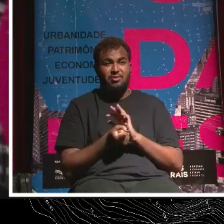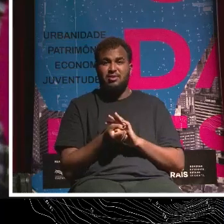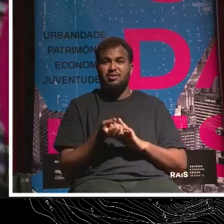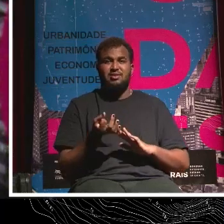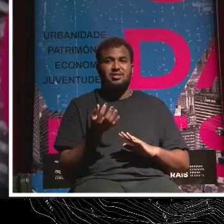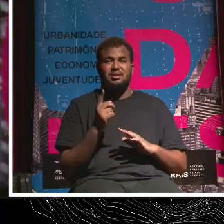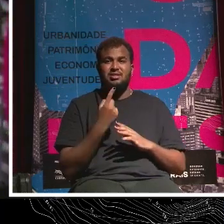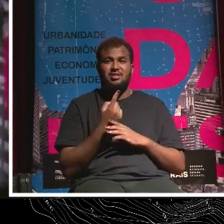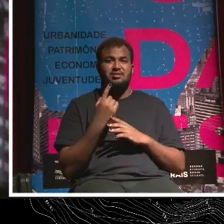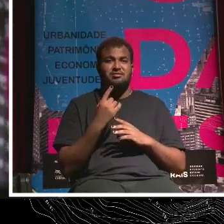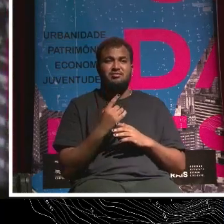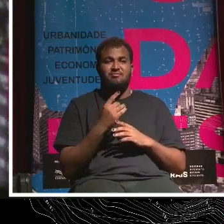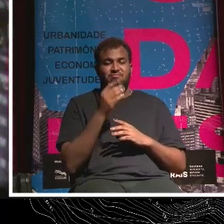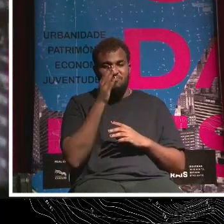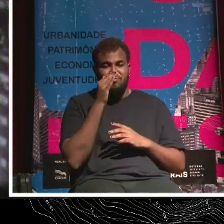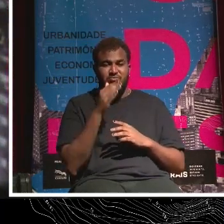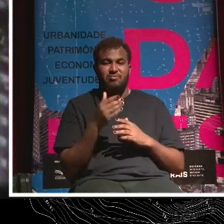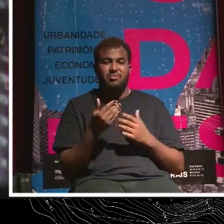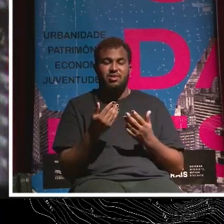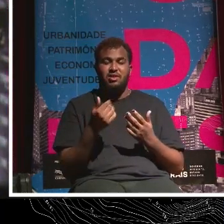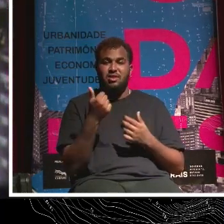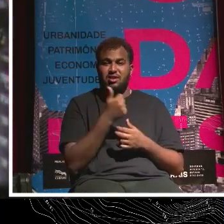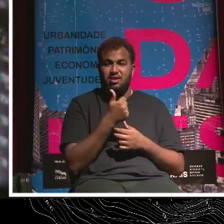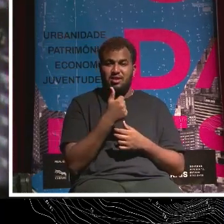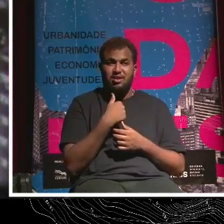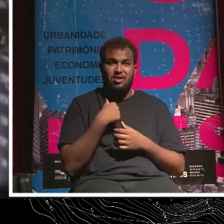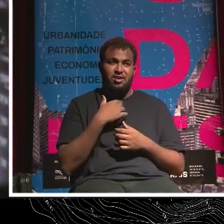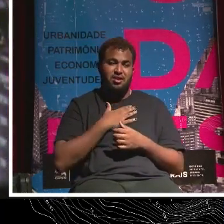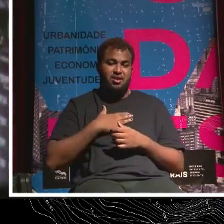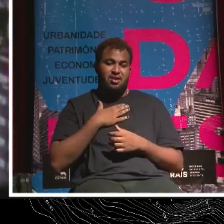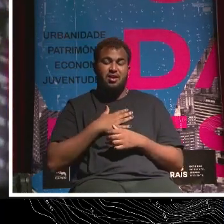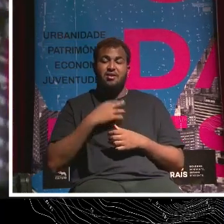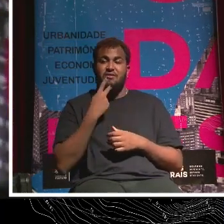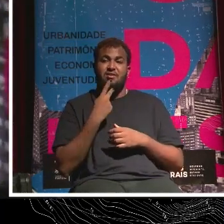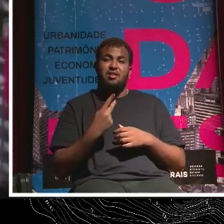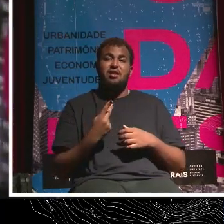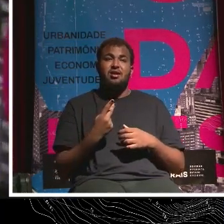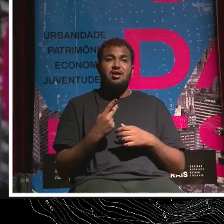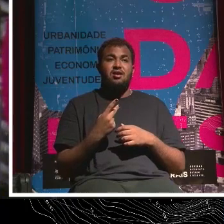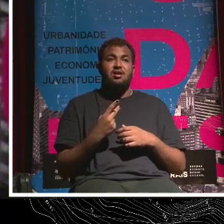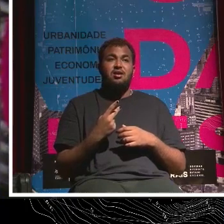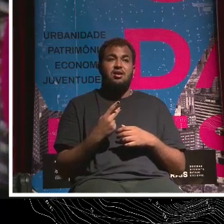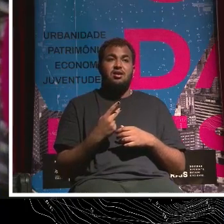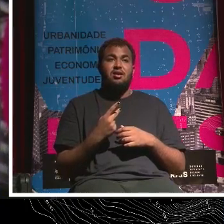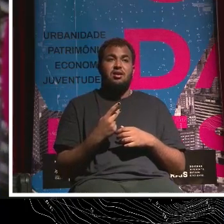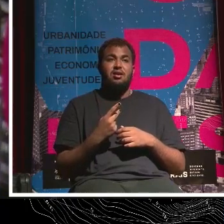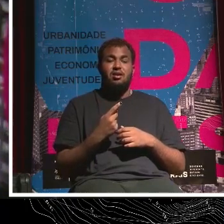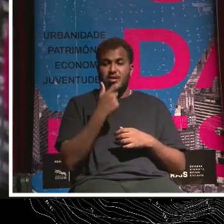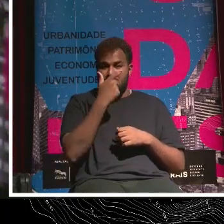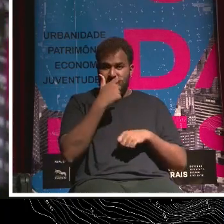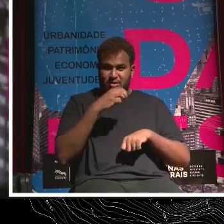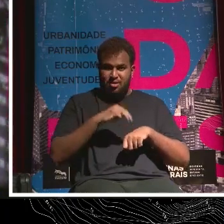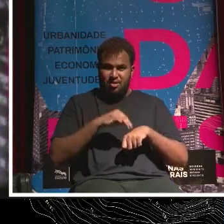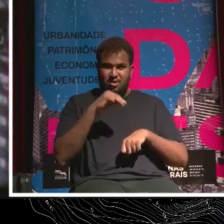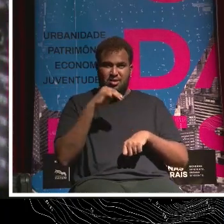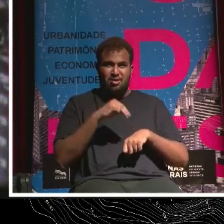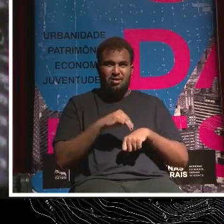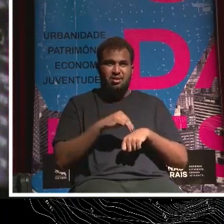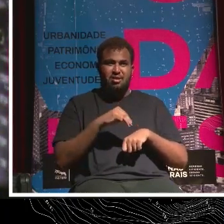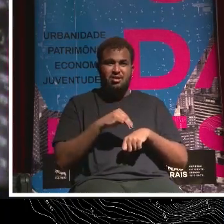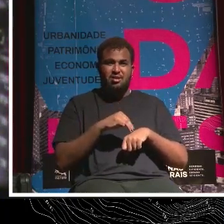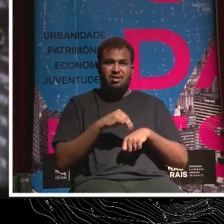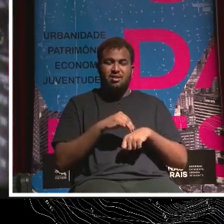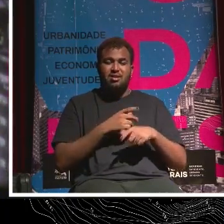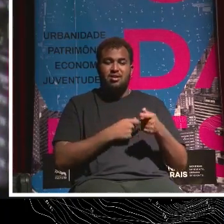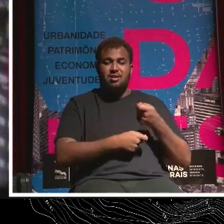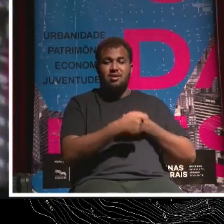é escutado. Primeiro, eu gostaria de falar que eu sou mestre em administração formalmente,